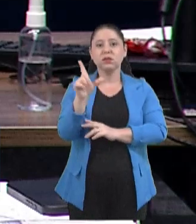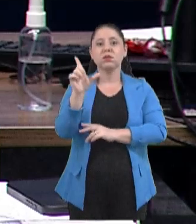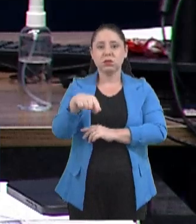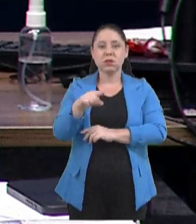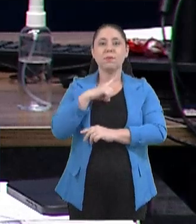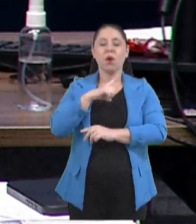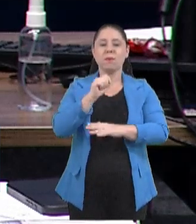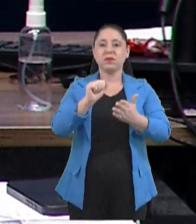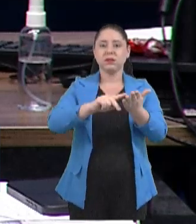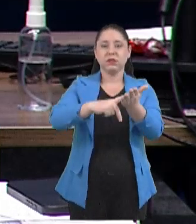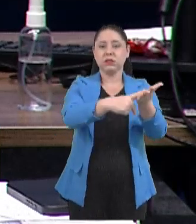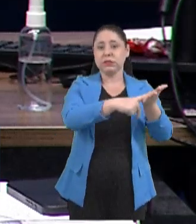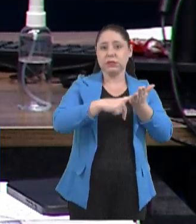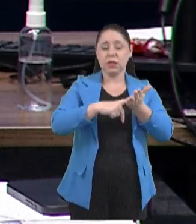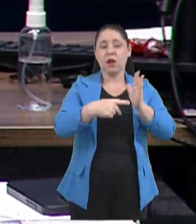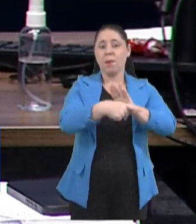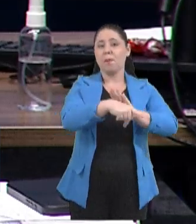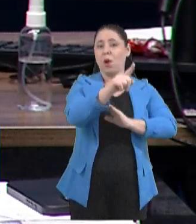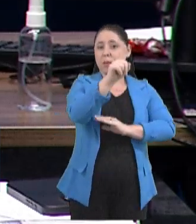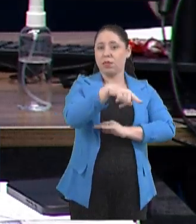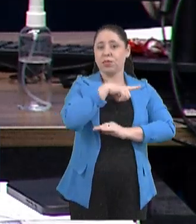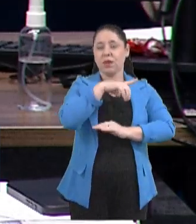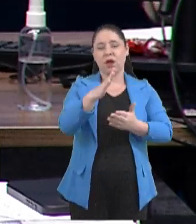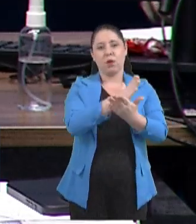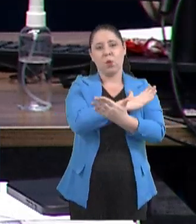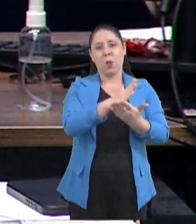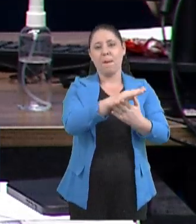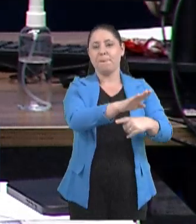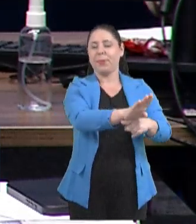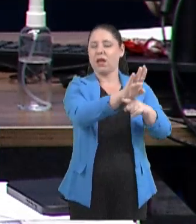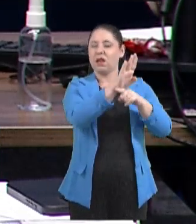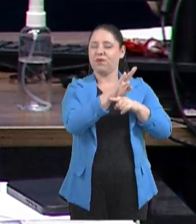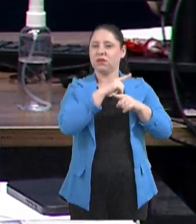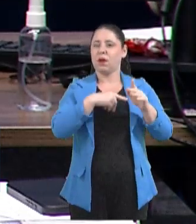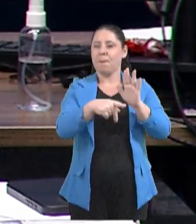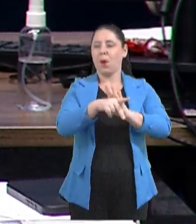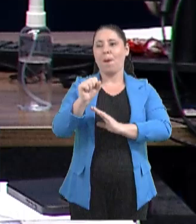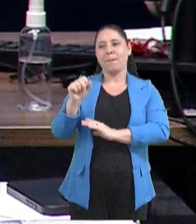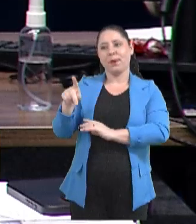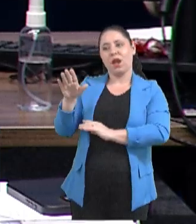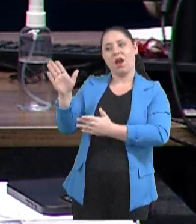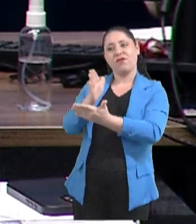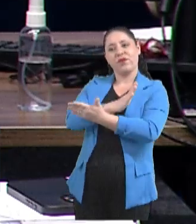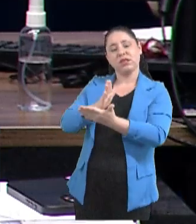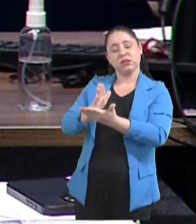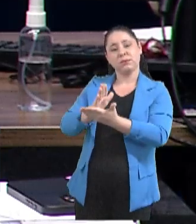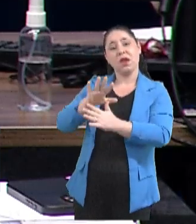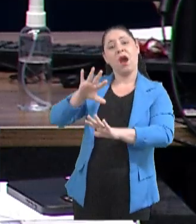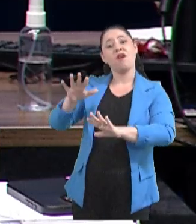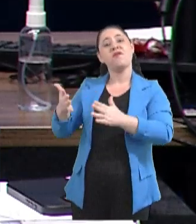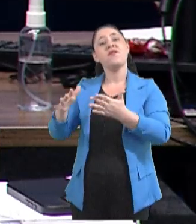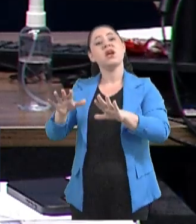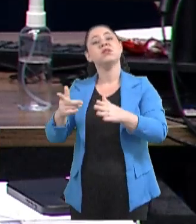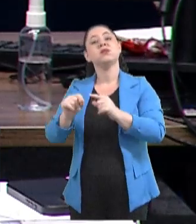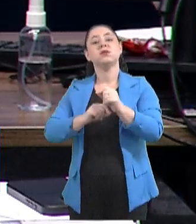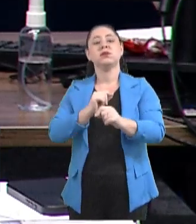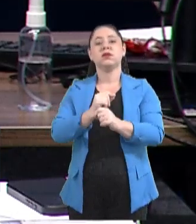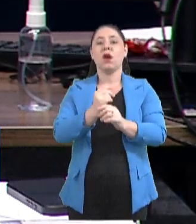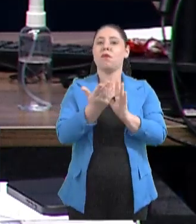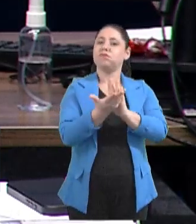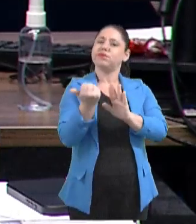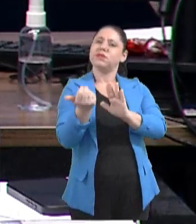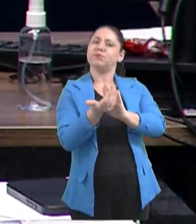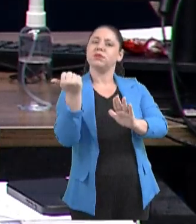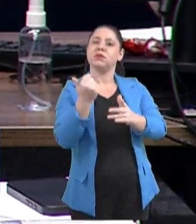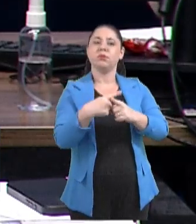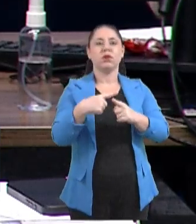para associações, né, que tinham algum benefício para o aposentado, muitas vezes esse desconto era indevido